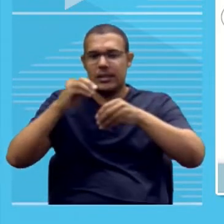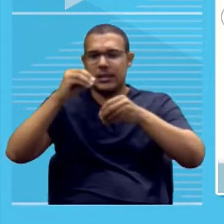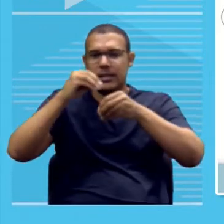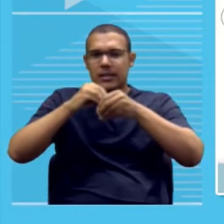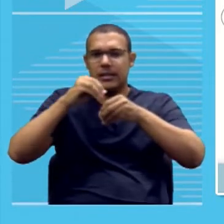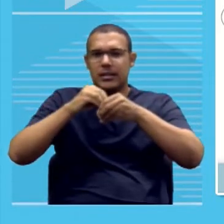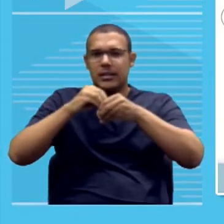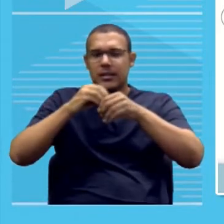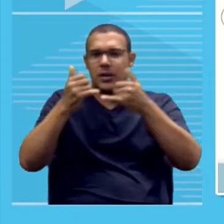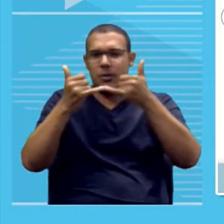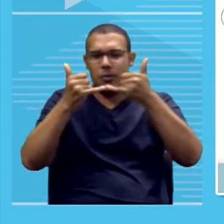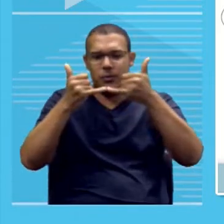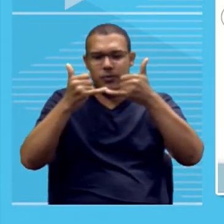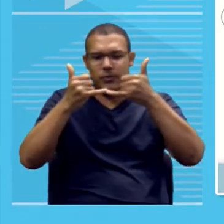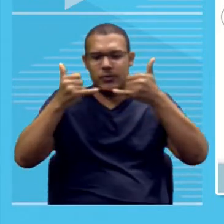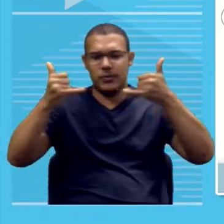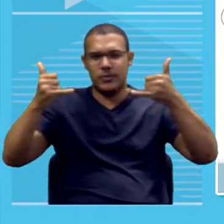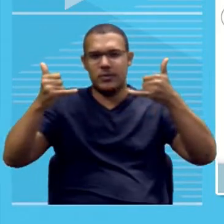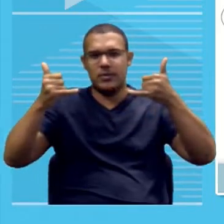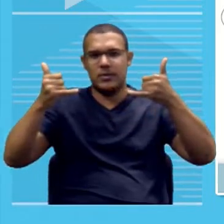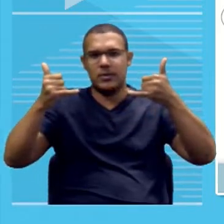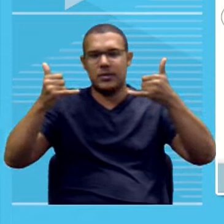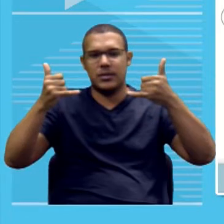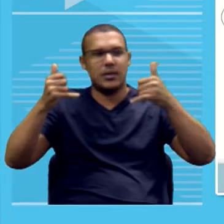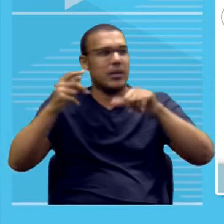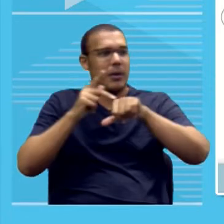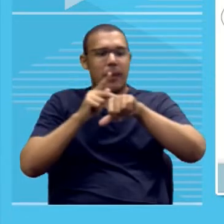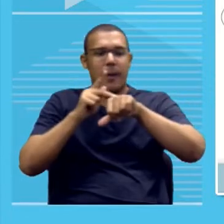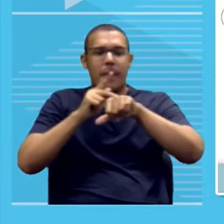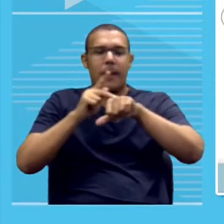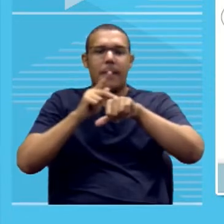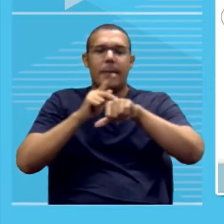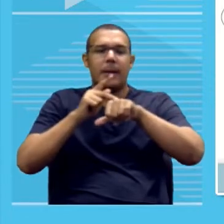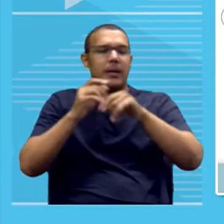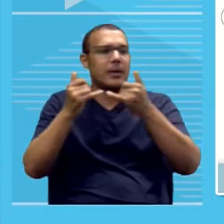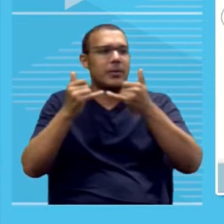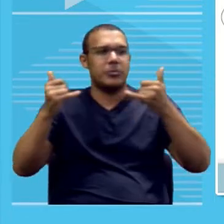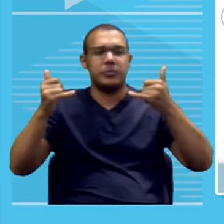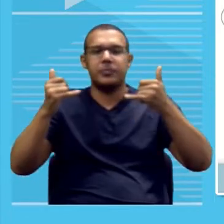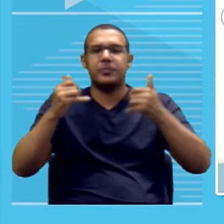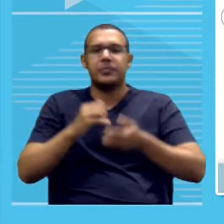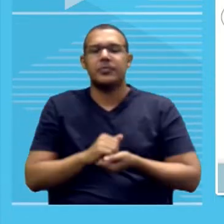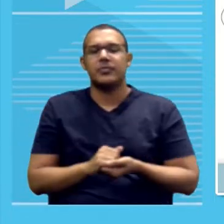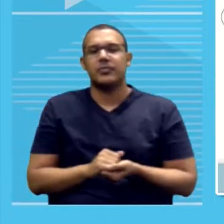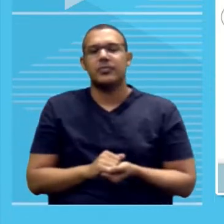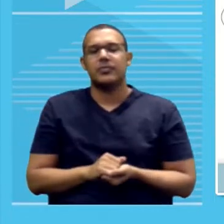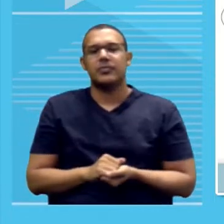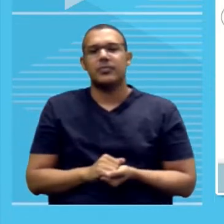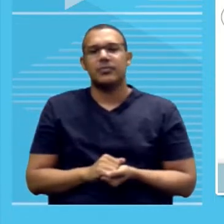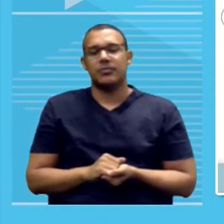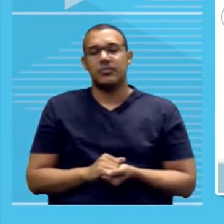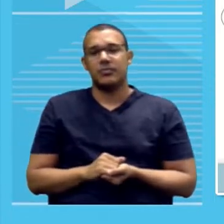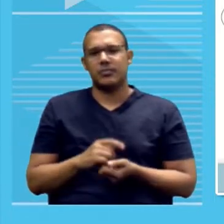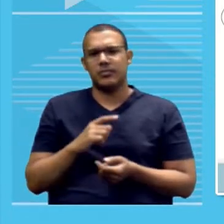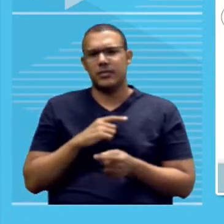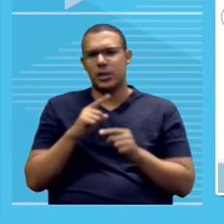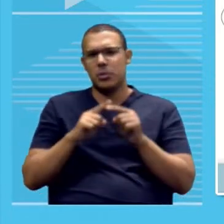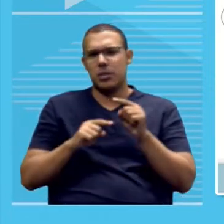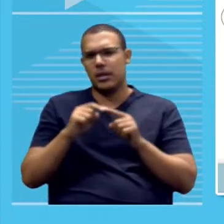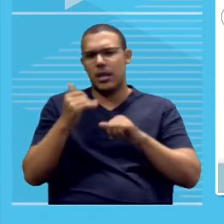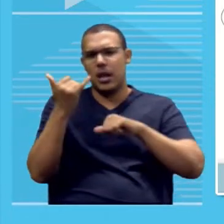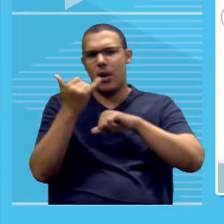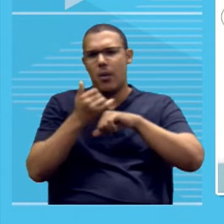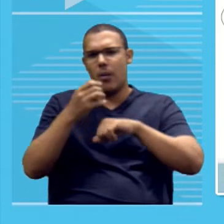você tem um fio, que eu simbolizei de preto, certo? Esse fio, gente, é de um material